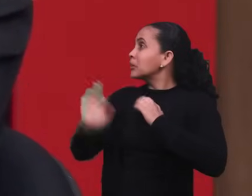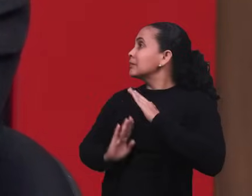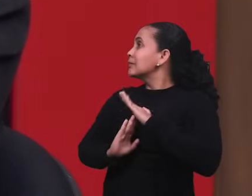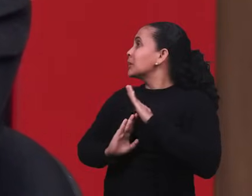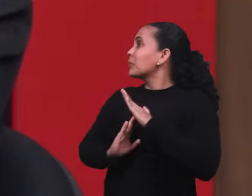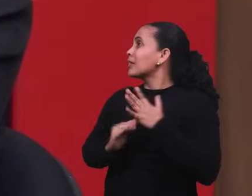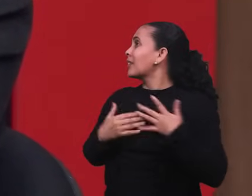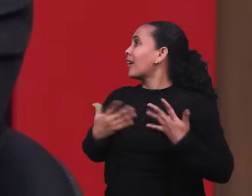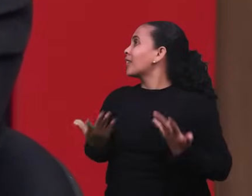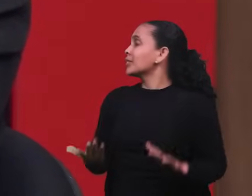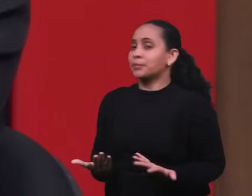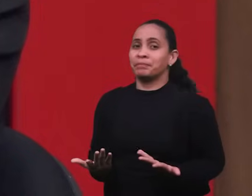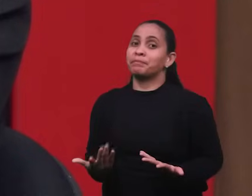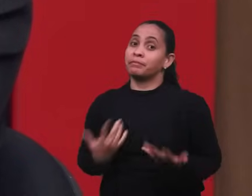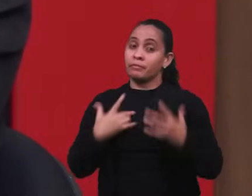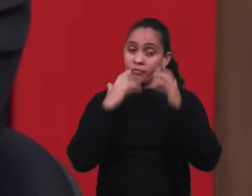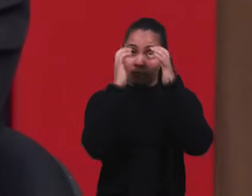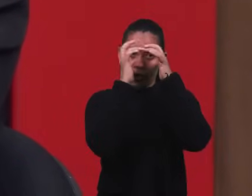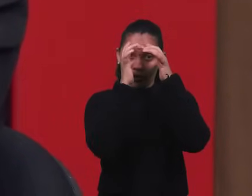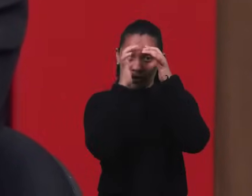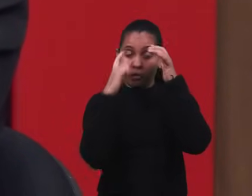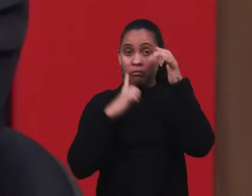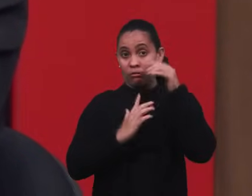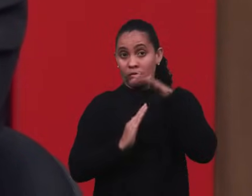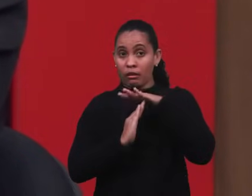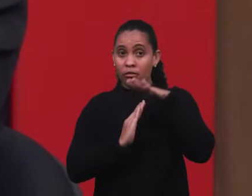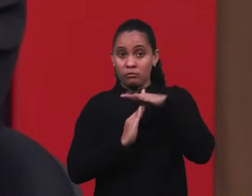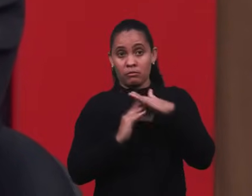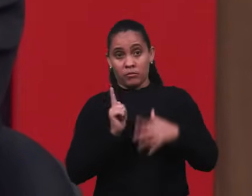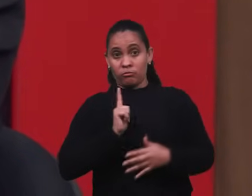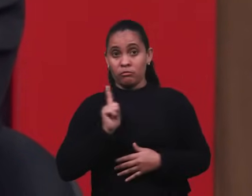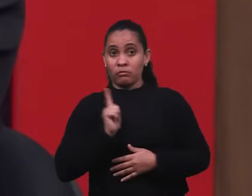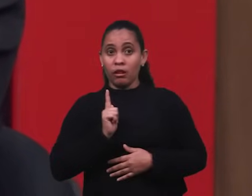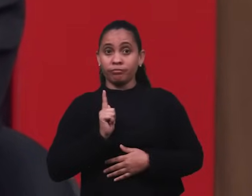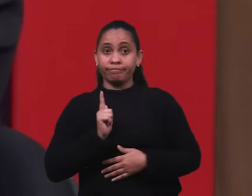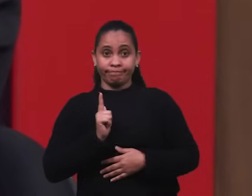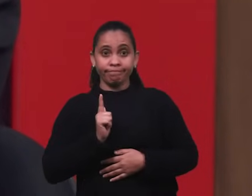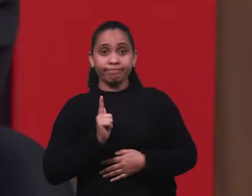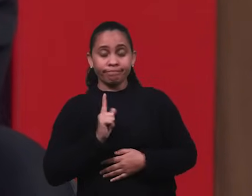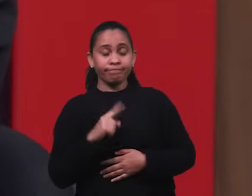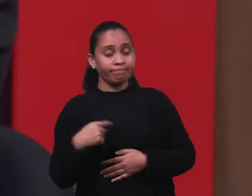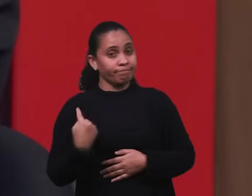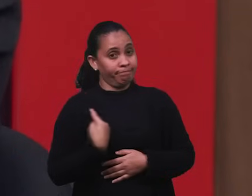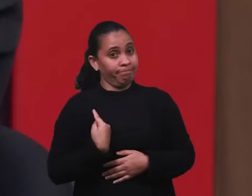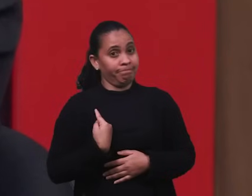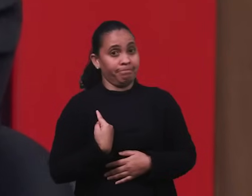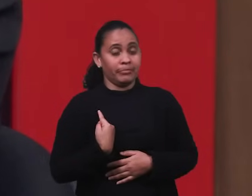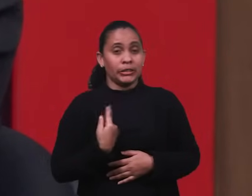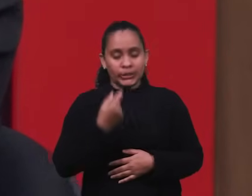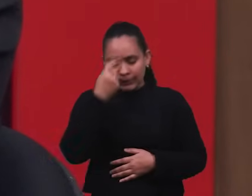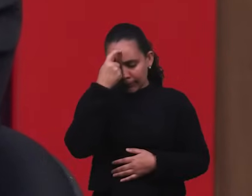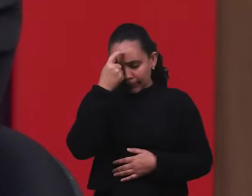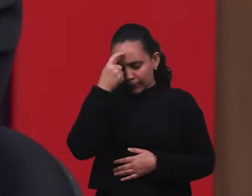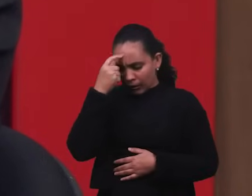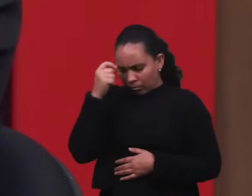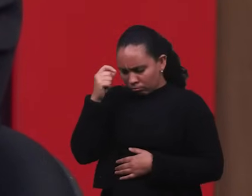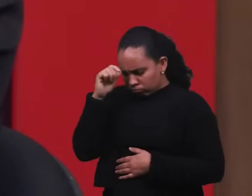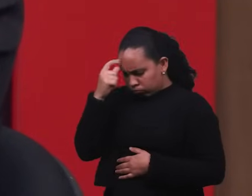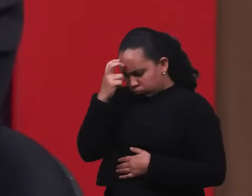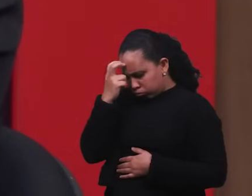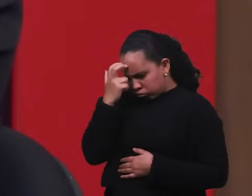cérebro humano ele tem os seus limites e que é algo até mesmo para o nosso próprio intelecto, nosso próprio